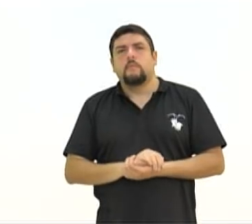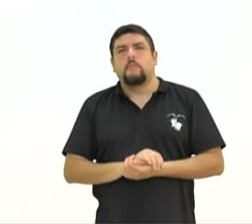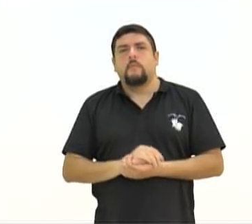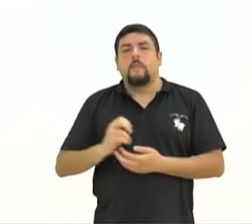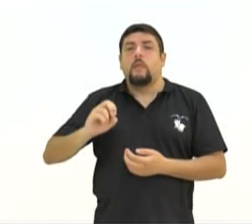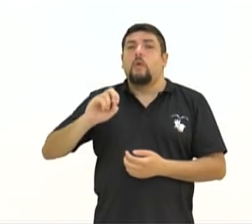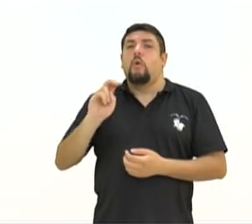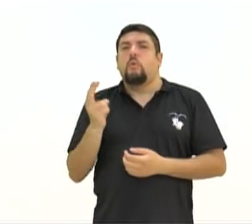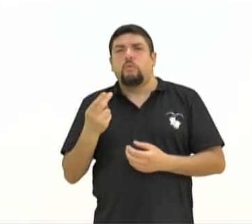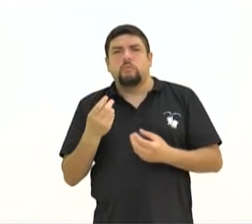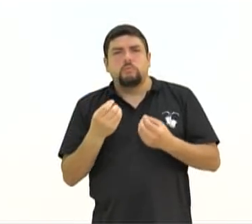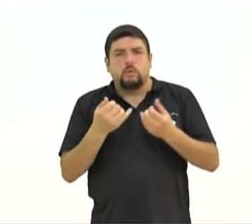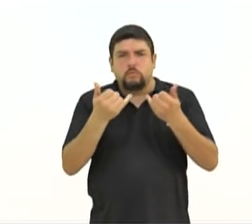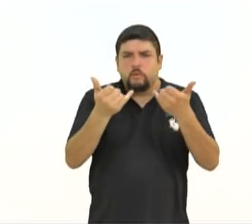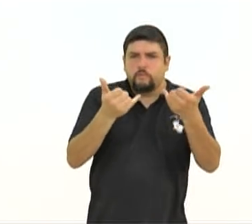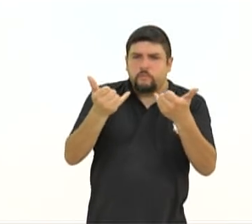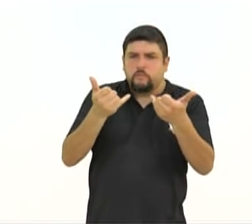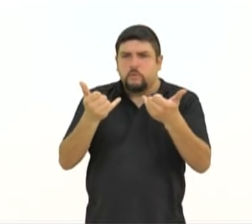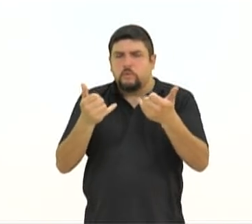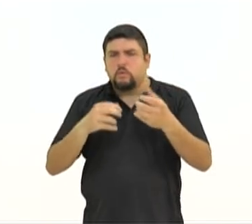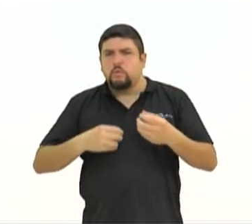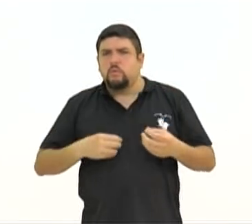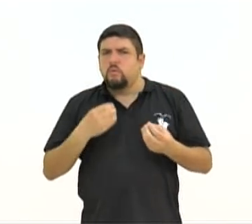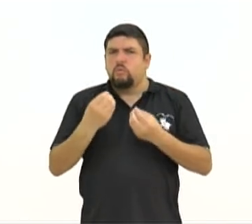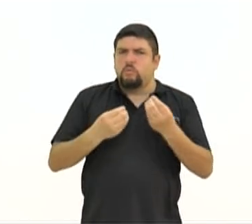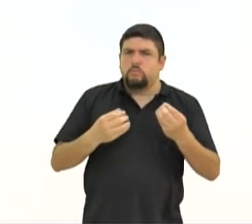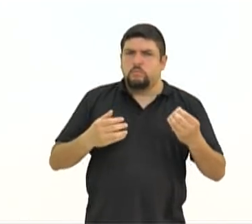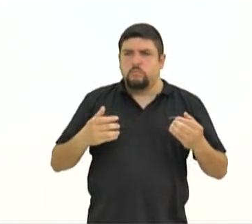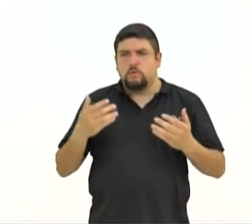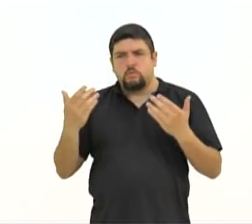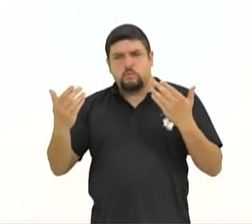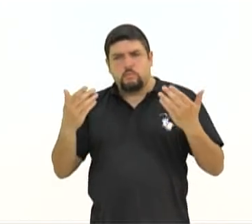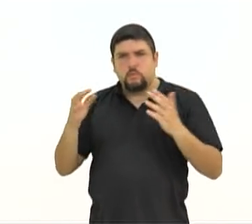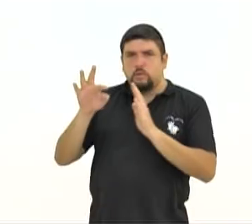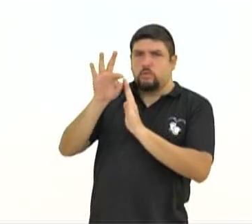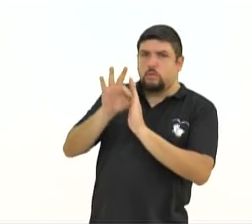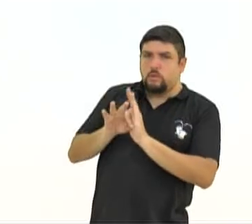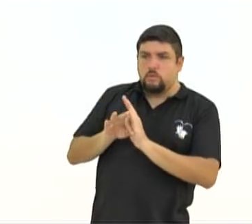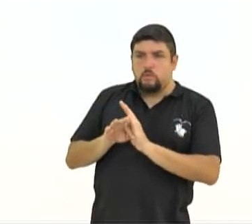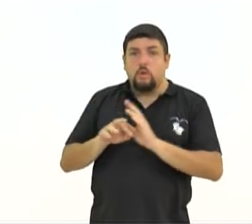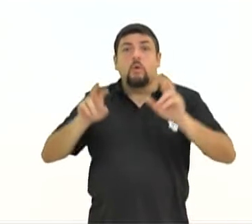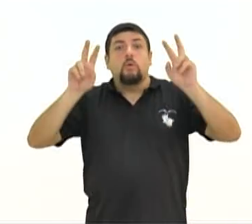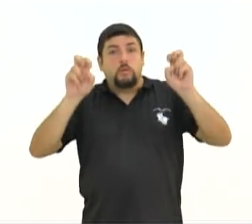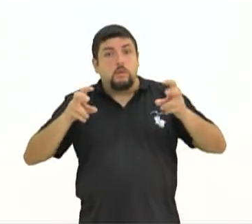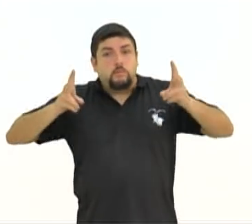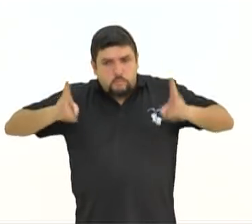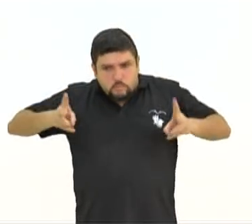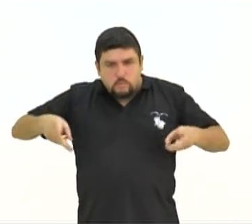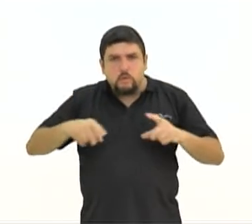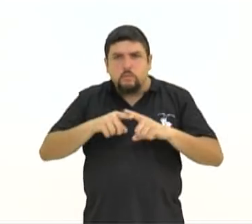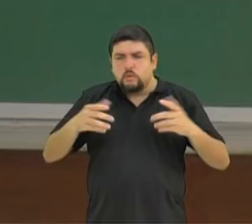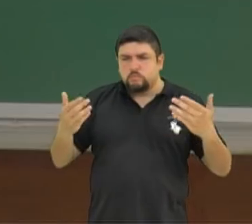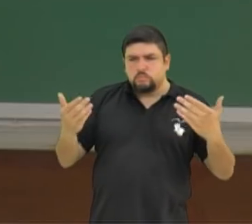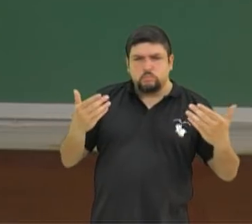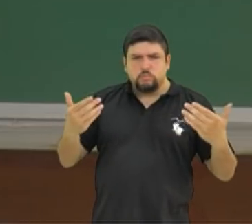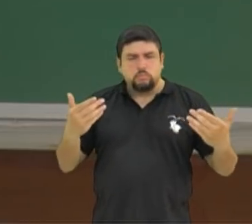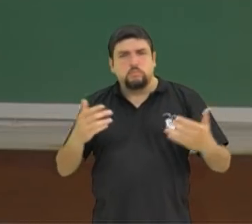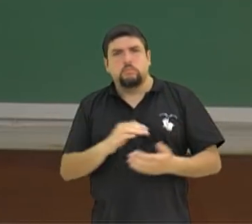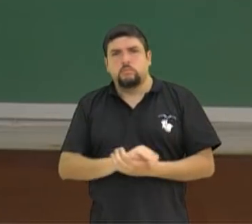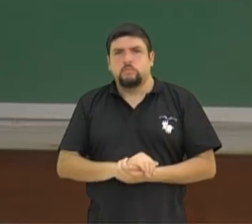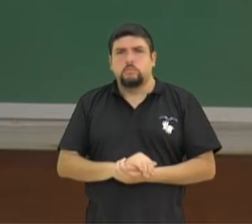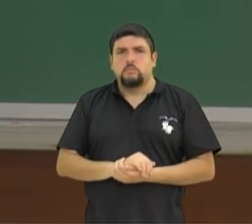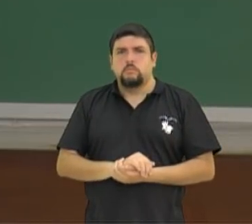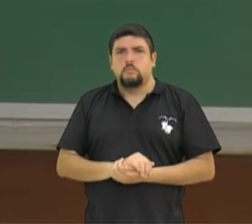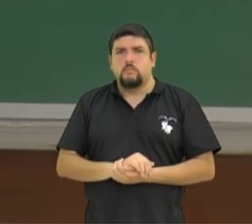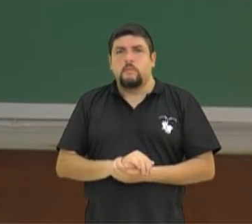tratar uma informação na comparação de textos que tratam do mesmo tema, do mesmo assunto, em função das condições